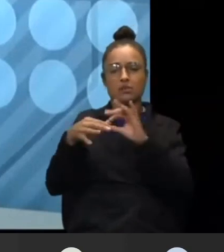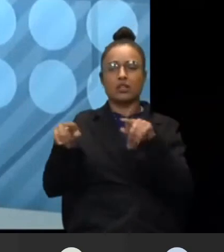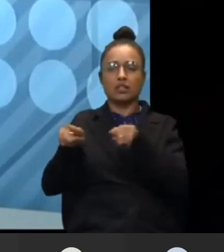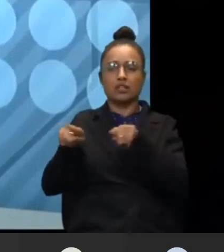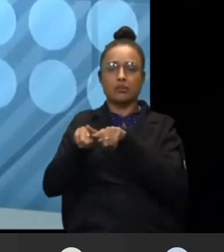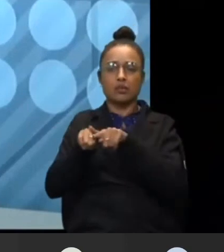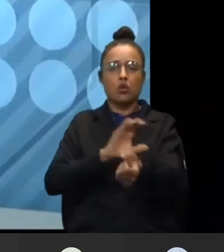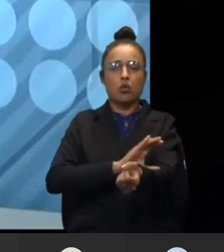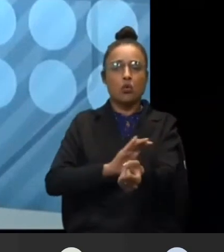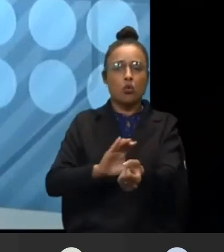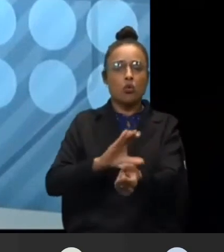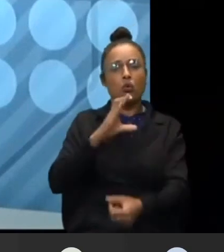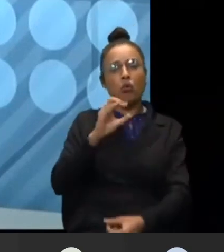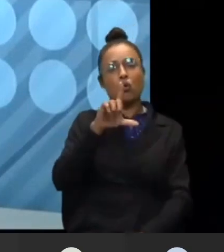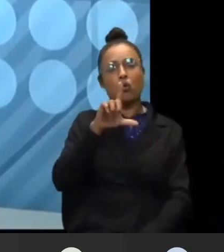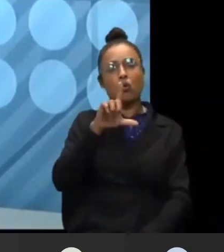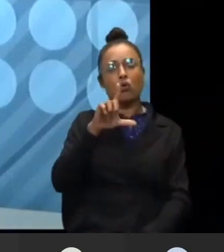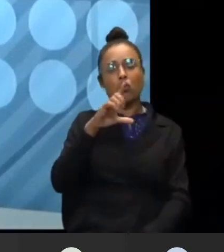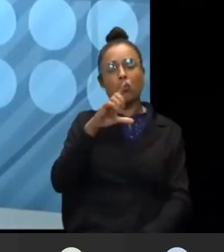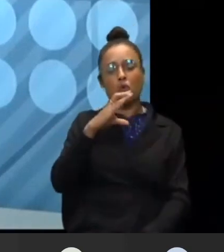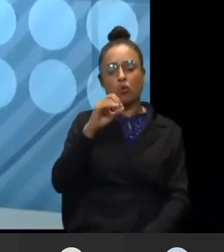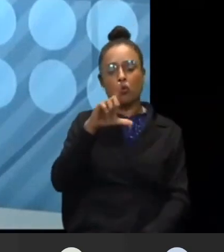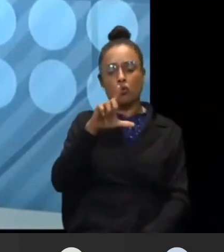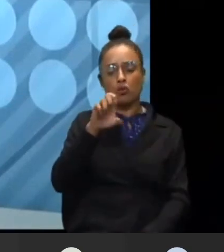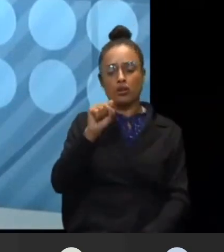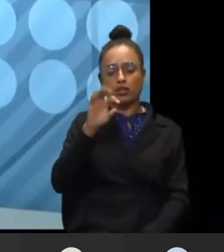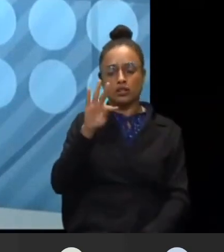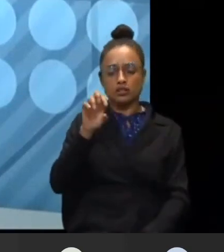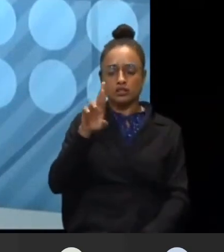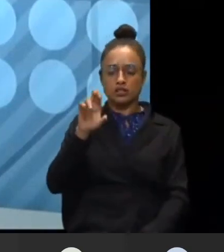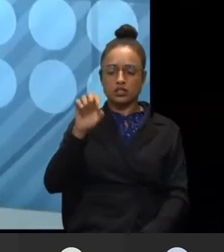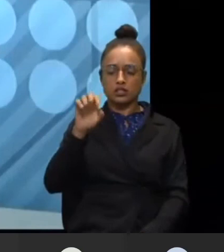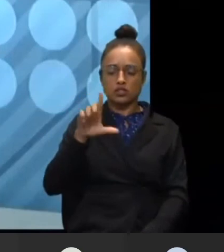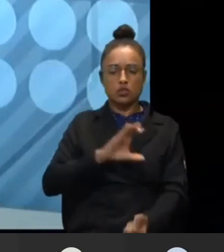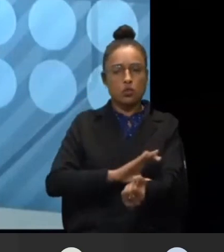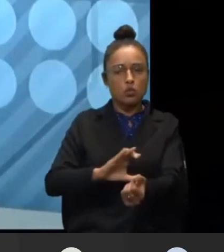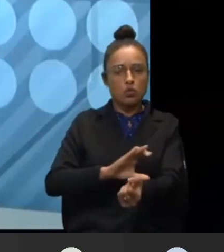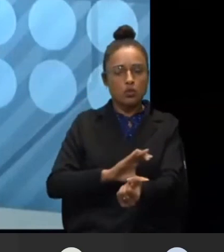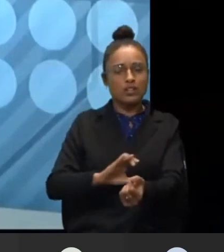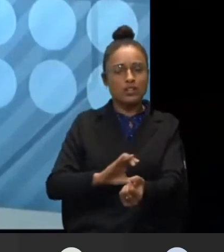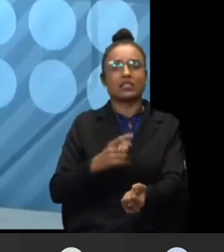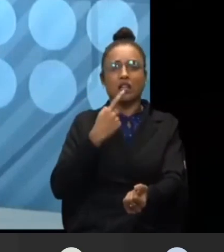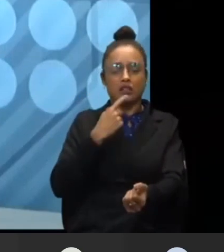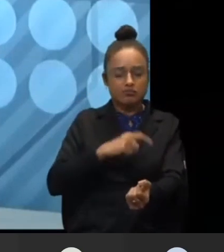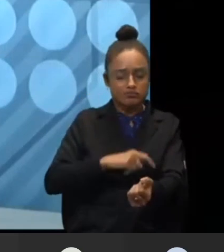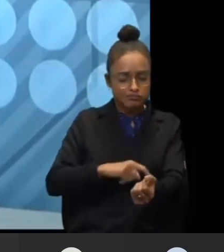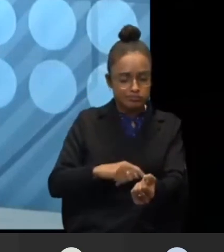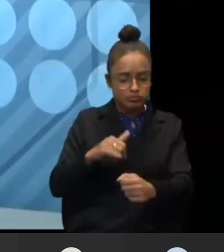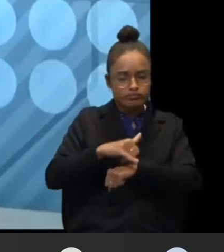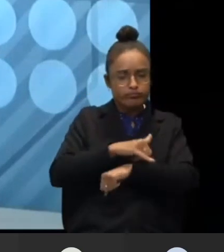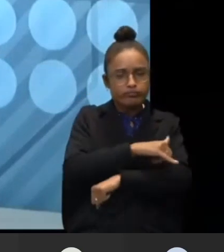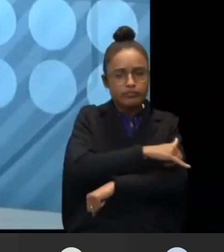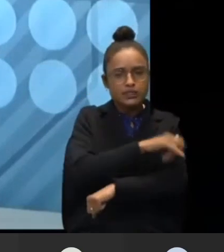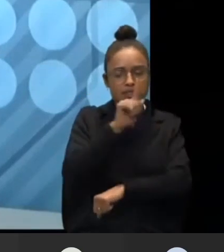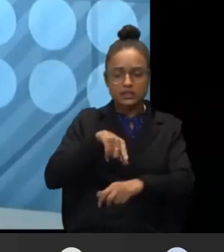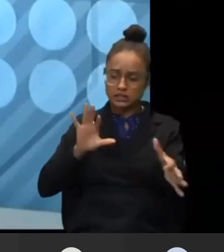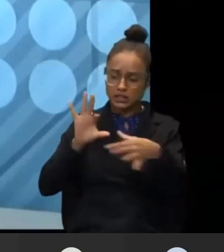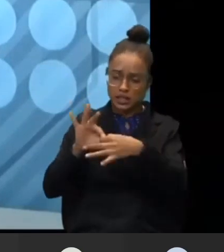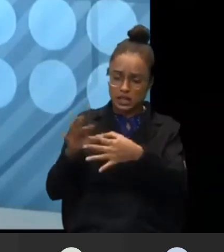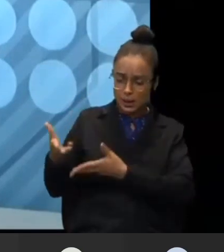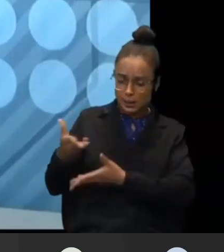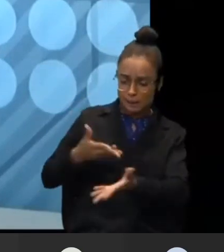lipídio, que tem uma estrutura diferente, mas ele é um lipídio também. Então, o colesterol faz parte aí da nossa